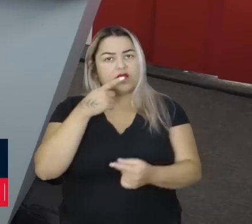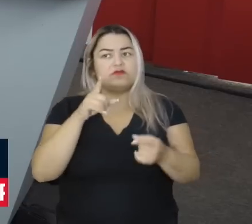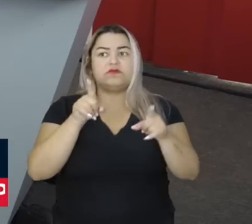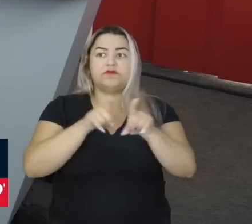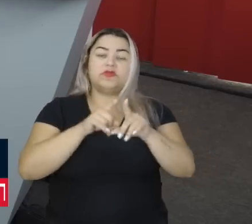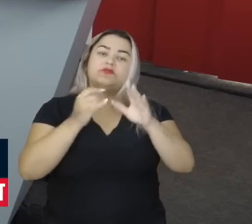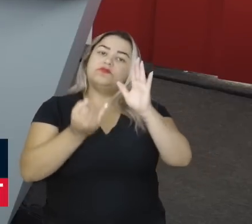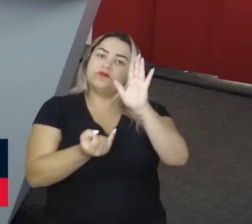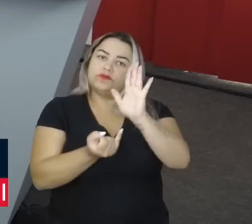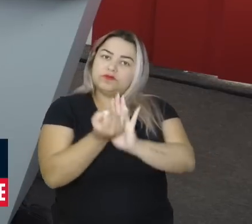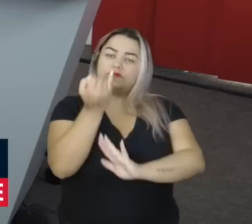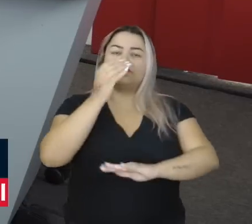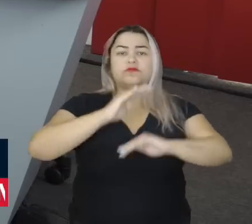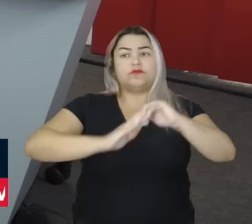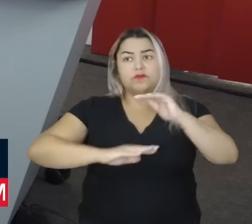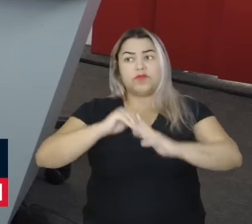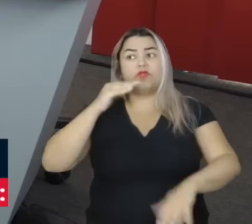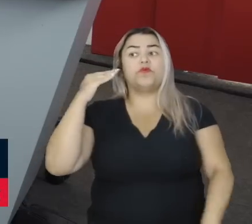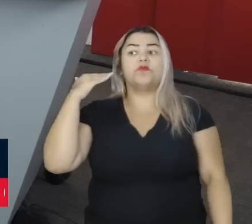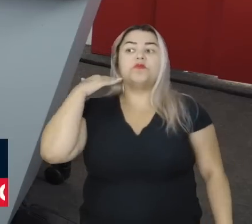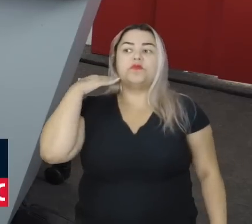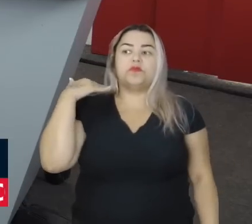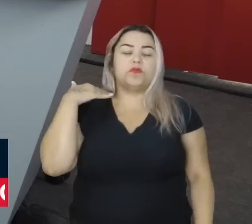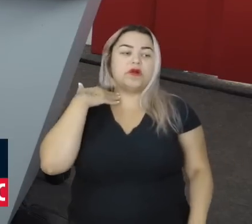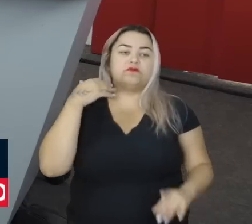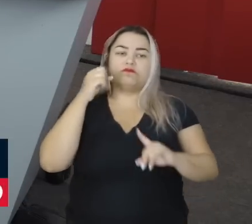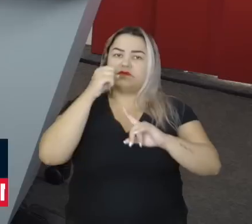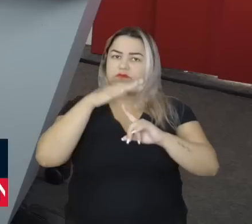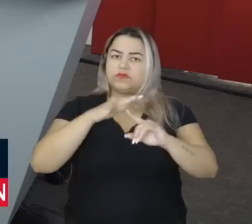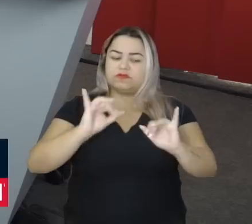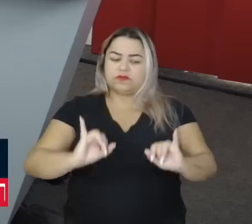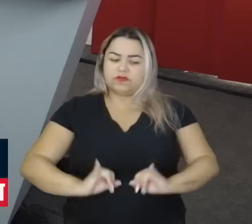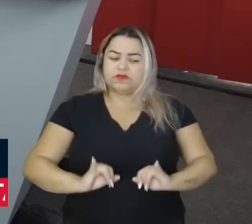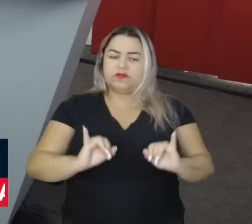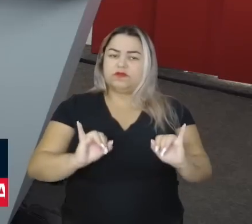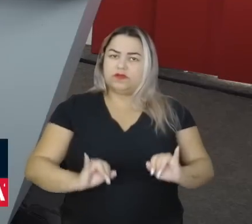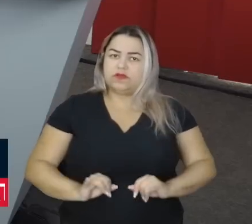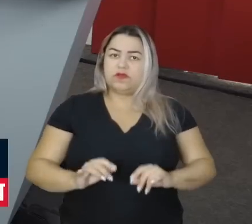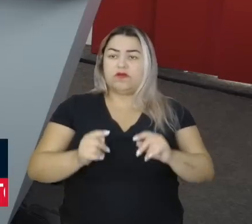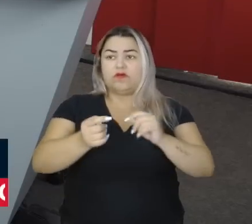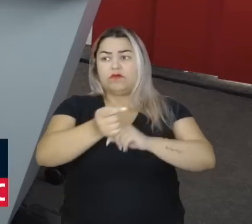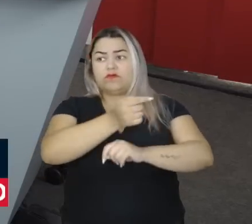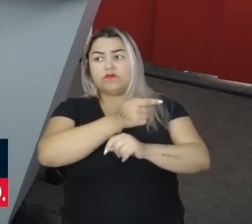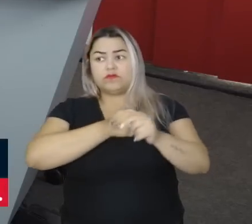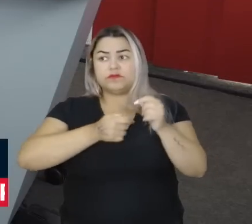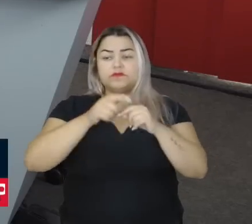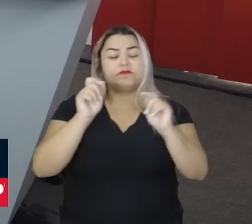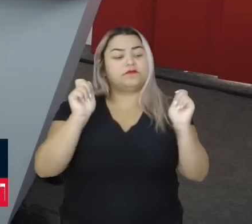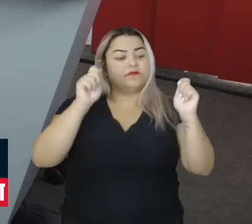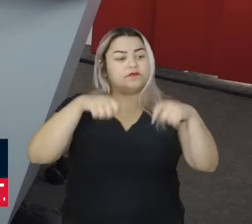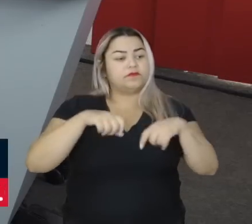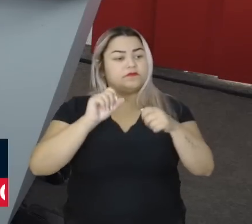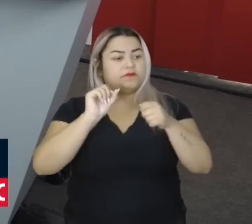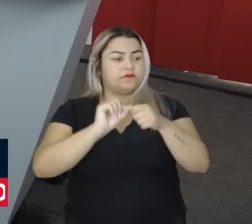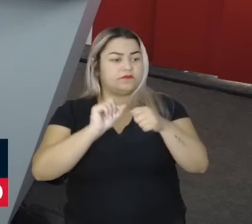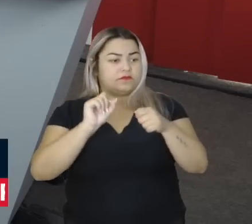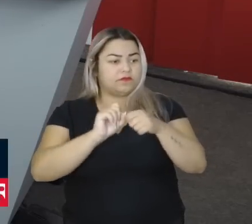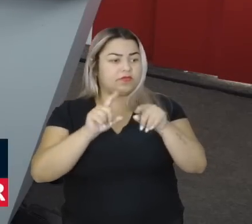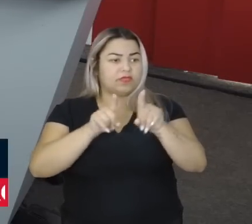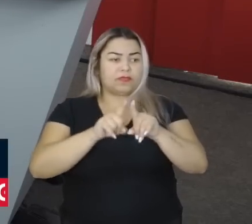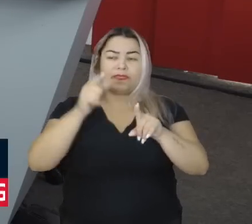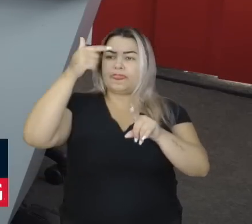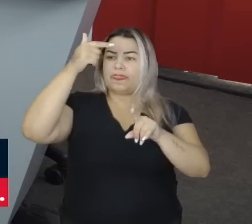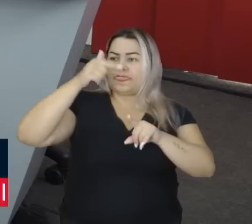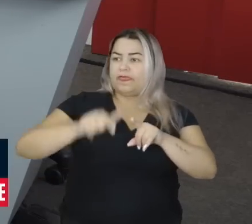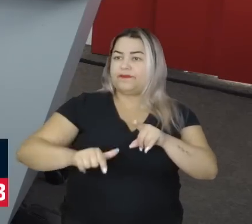dos juros praticados pelo Banco Central, né, que sacrificam tanto a economia. O que precisa ser feito ainda para reverter esse